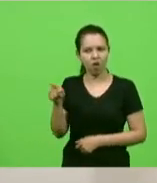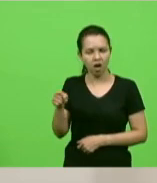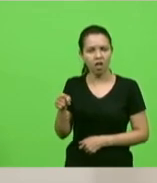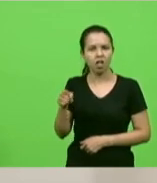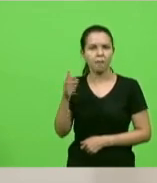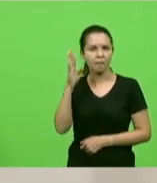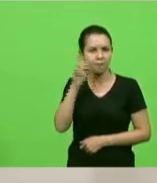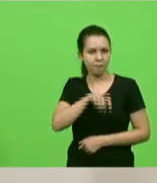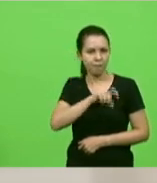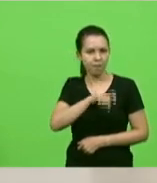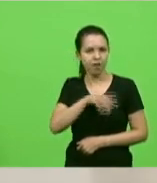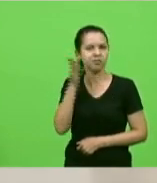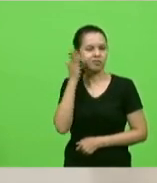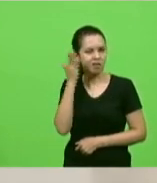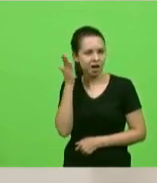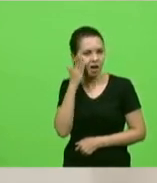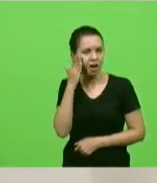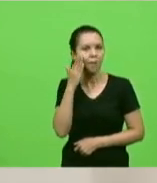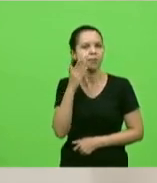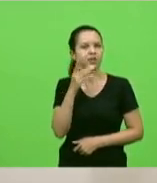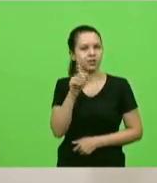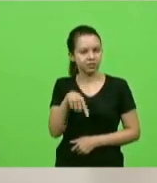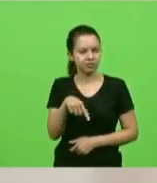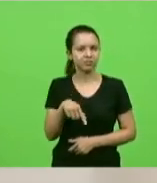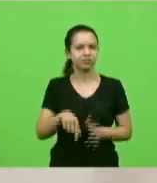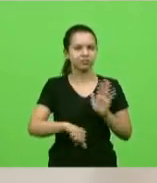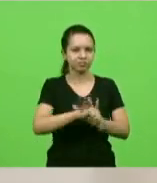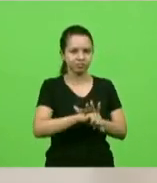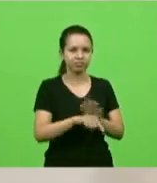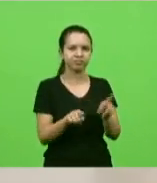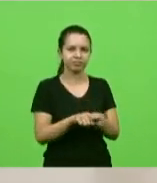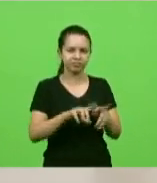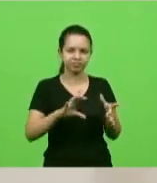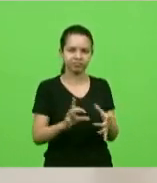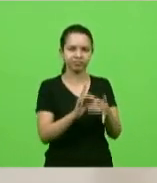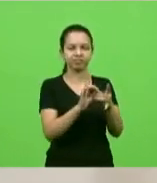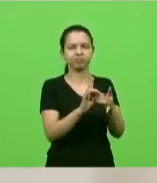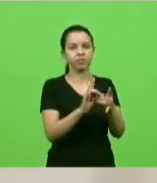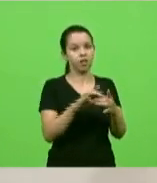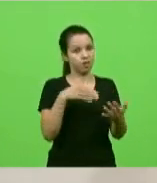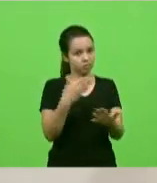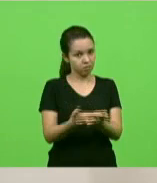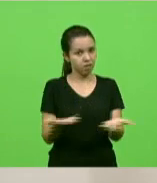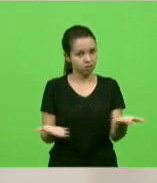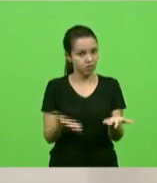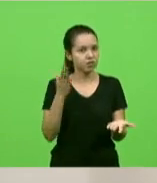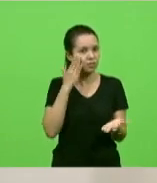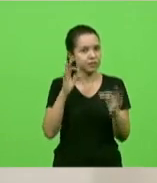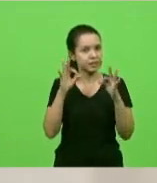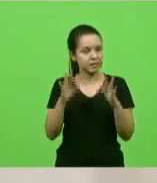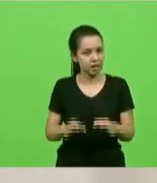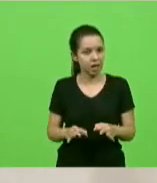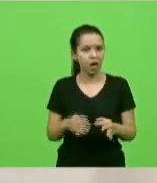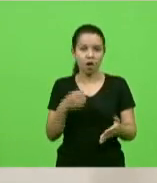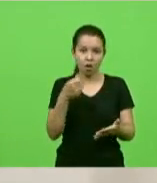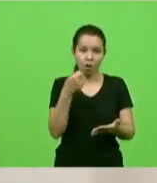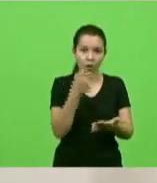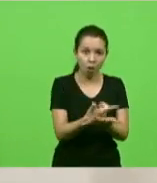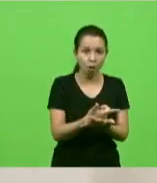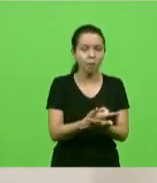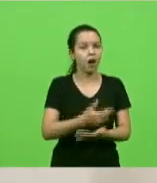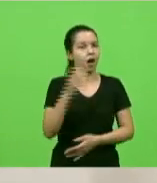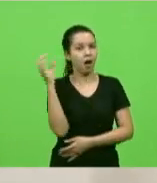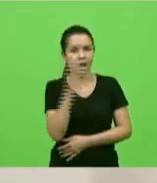como anuiu a ele. Até aqui, temos uma única certeza. A compra foi feita às pressas.